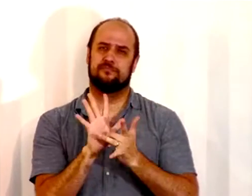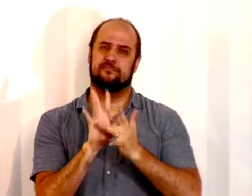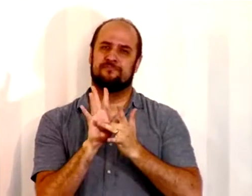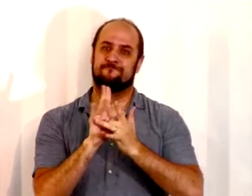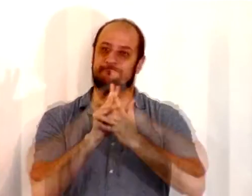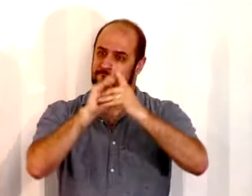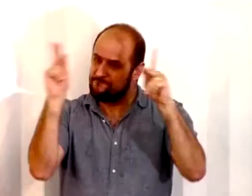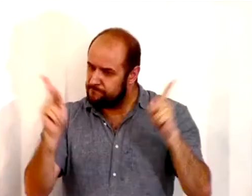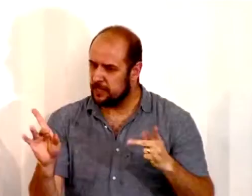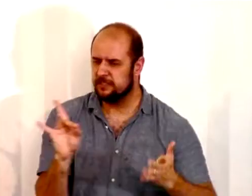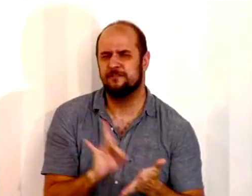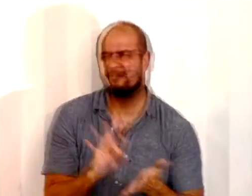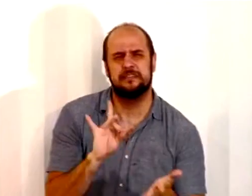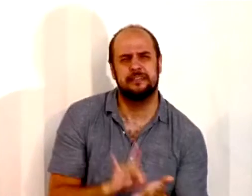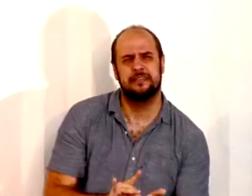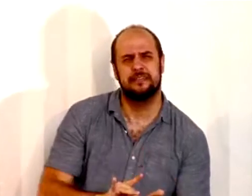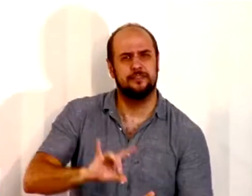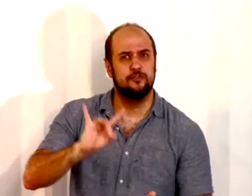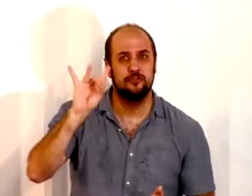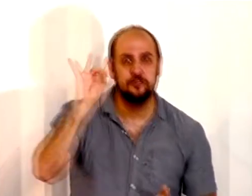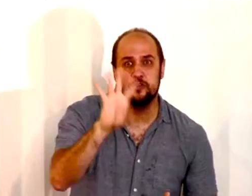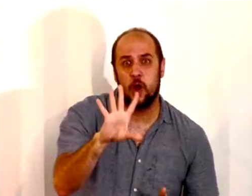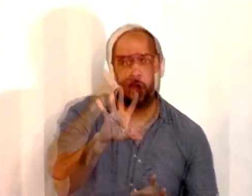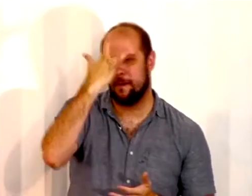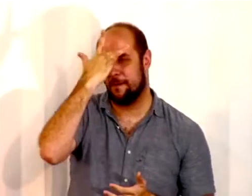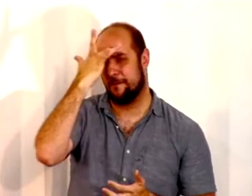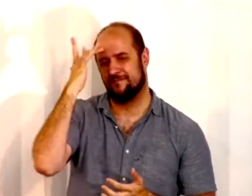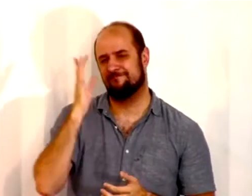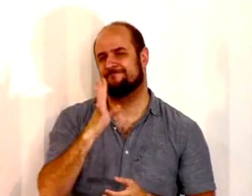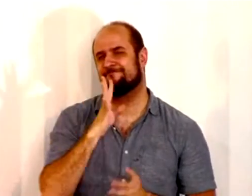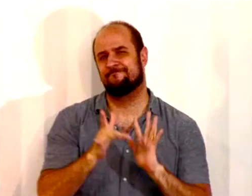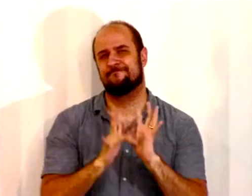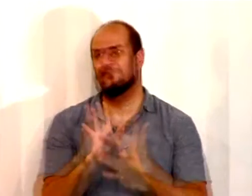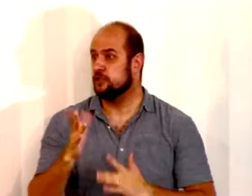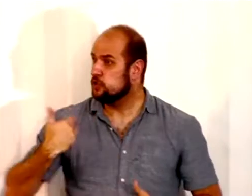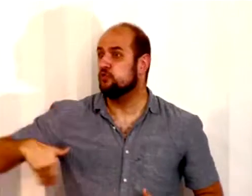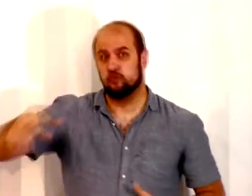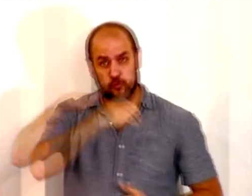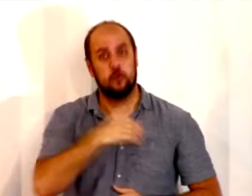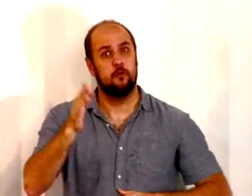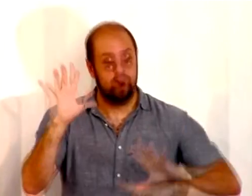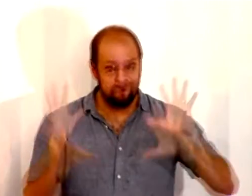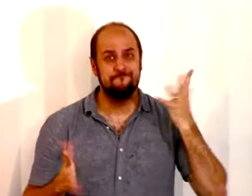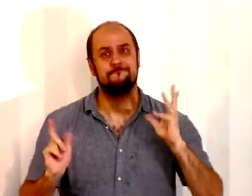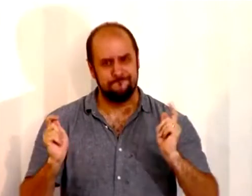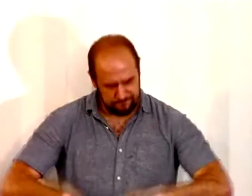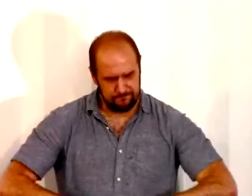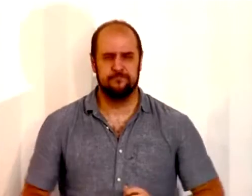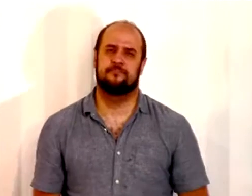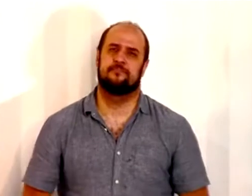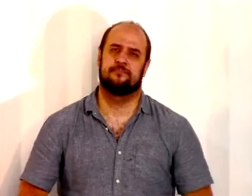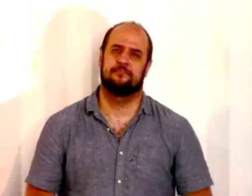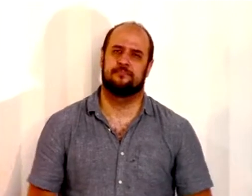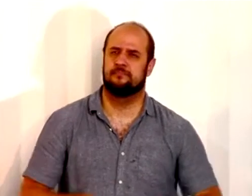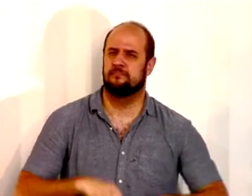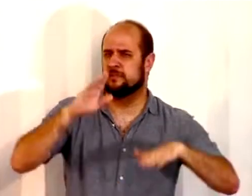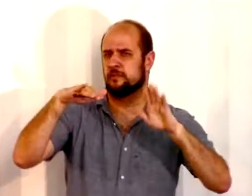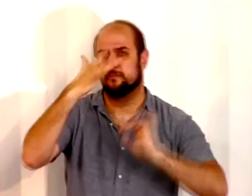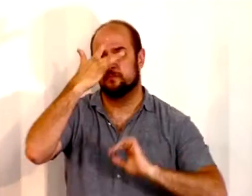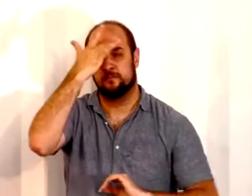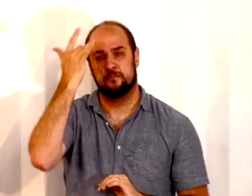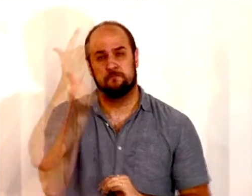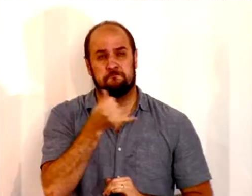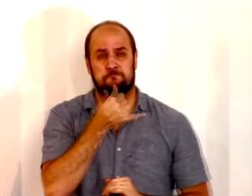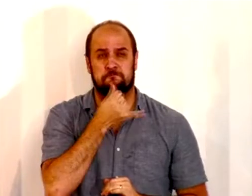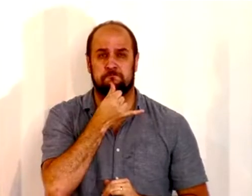só tem aquele de quem já conhece a Jesus. Nós, meus irmãos, podemos celebrar isto. Algumas pessoas estão tristes